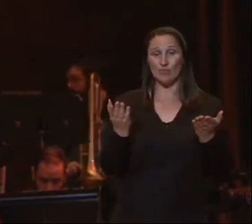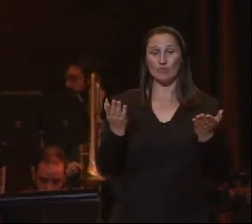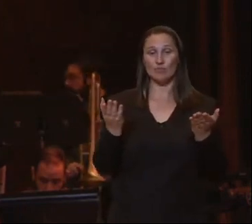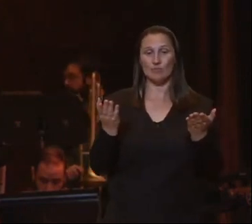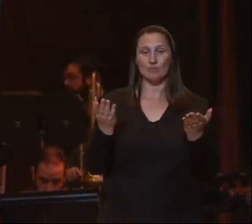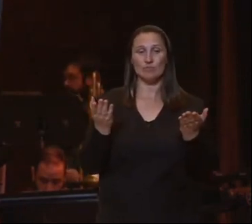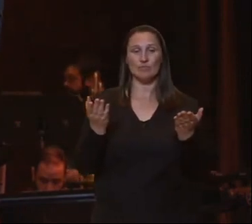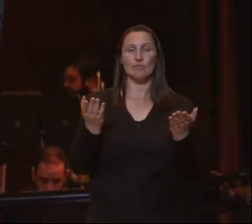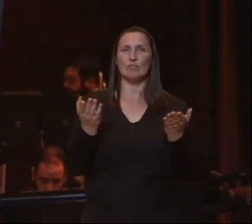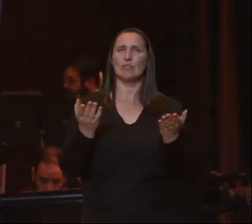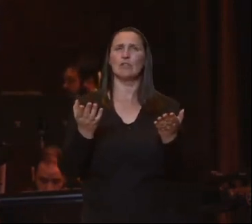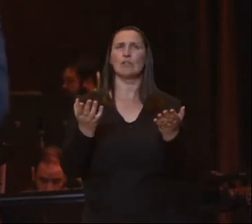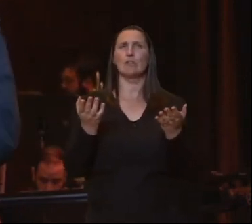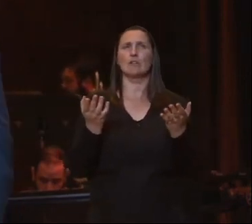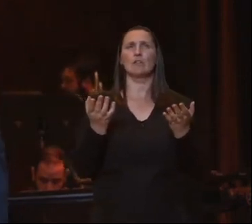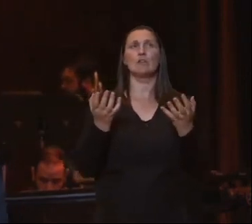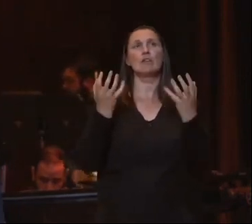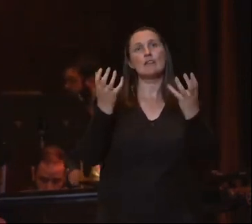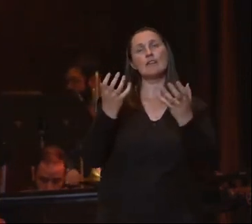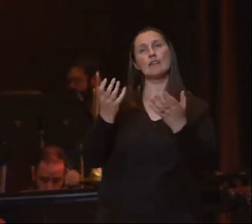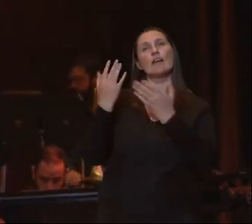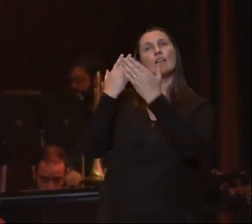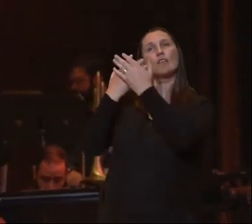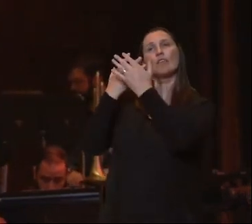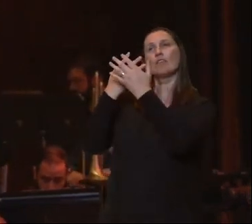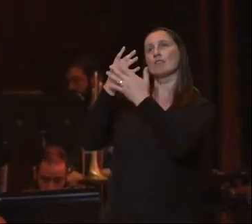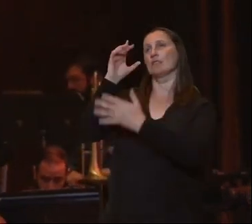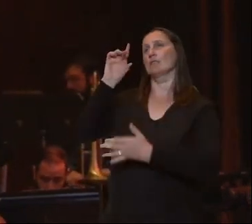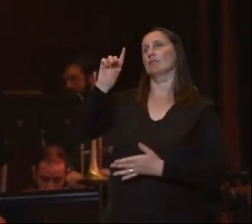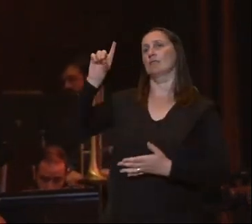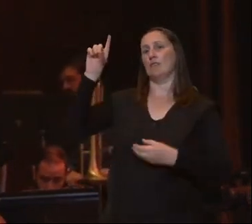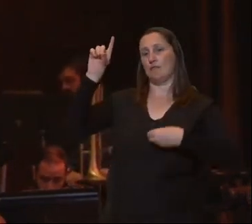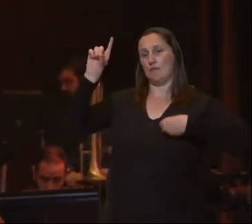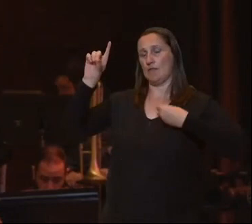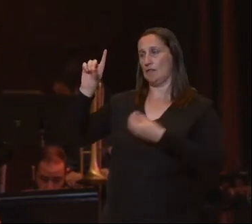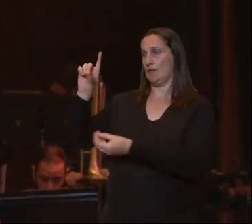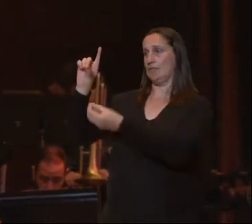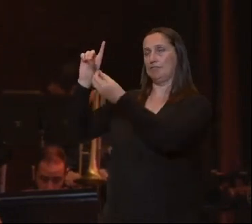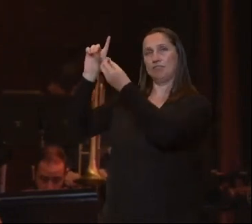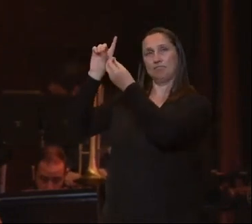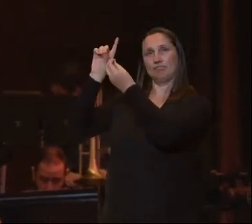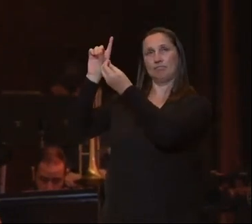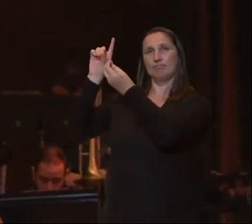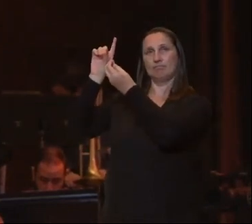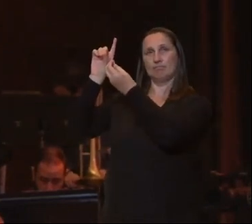não confessou publicamente, você não entregou a sua vida para Jesus.